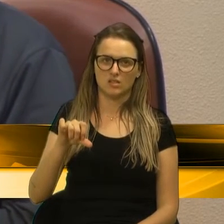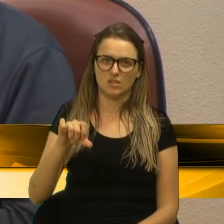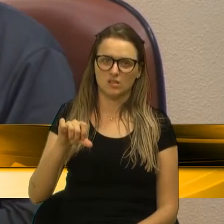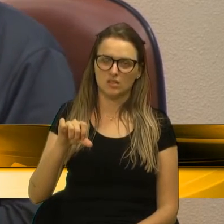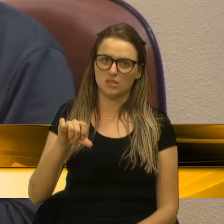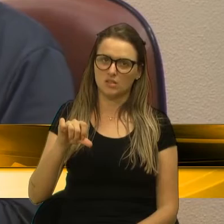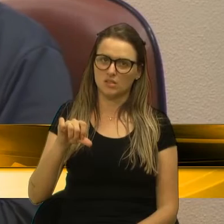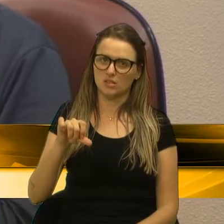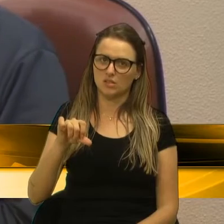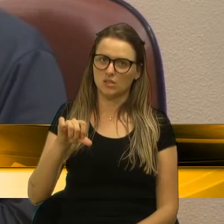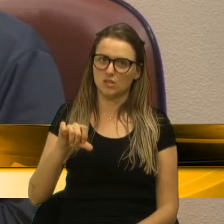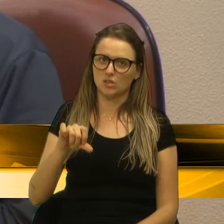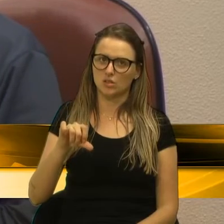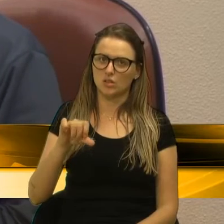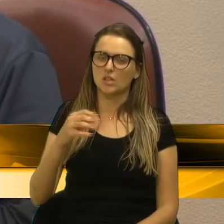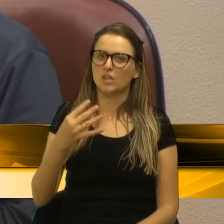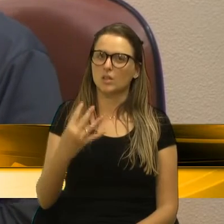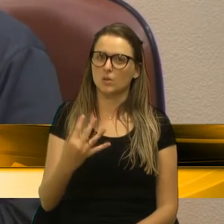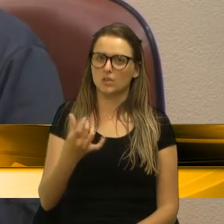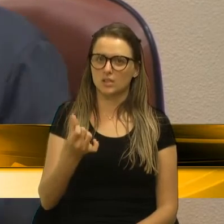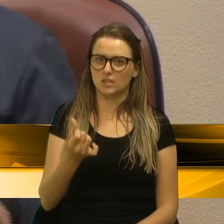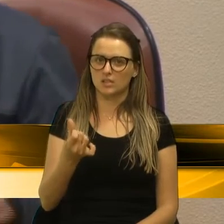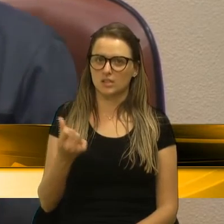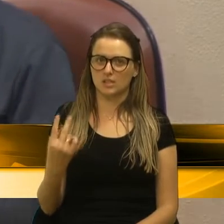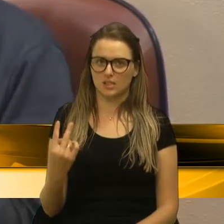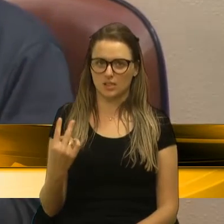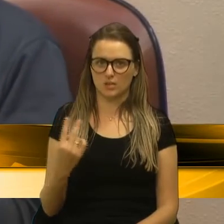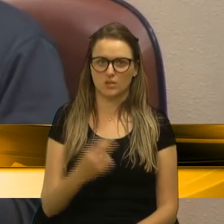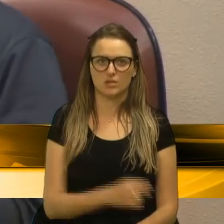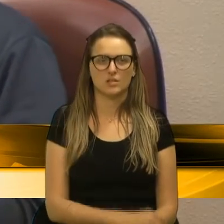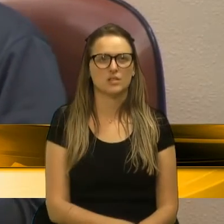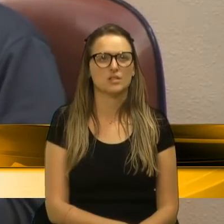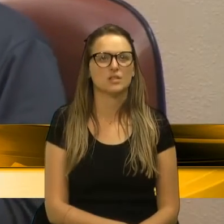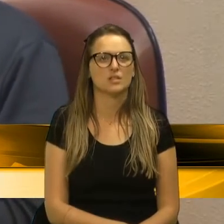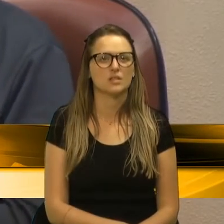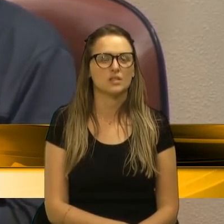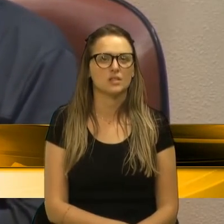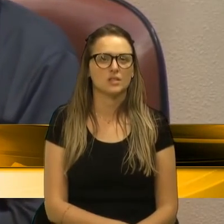93402. Não, 462.